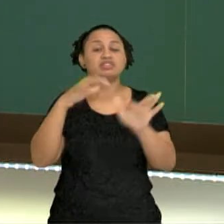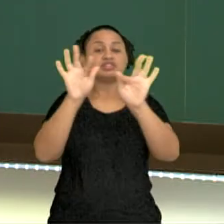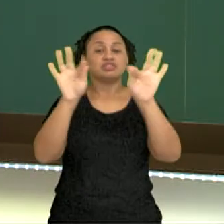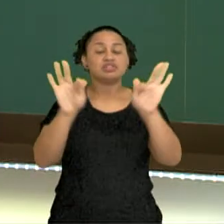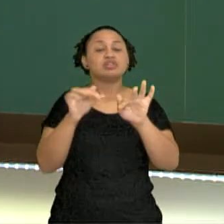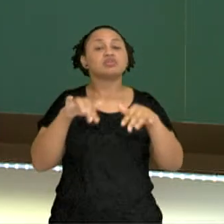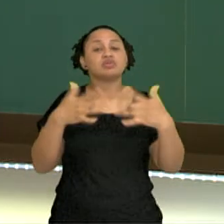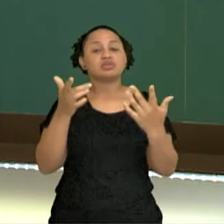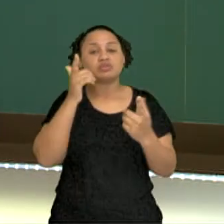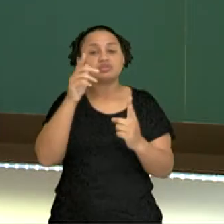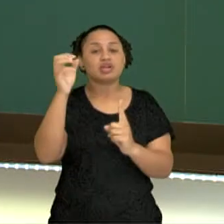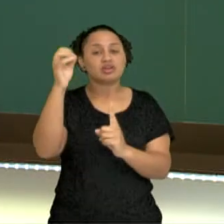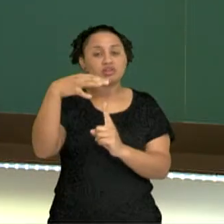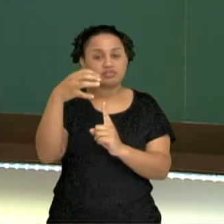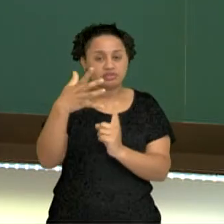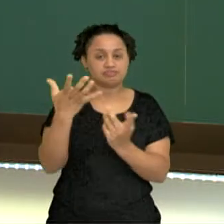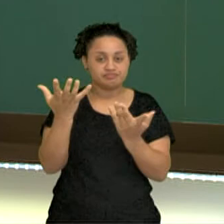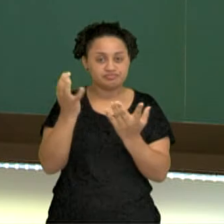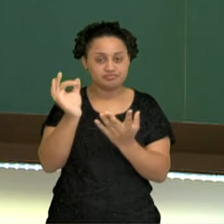sinal do Wi-Fi, né?